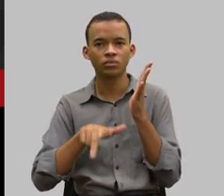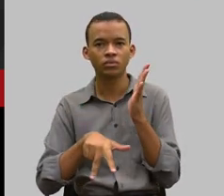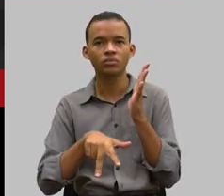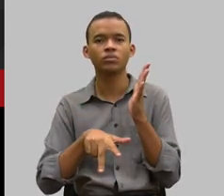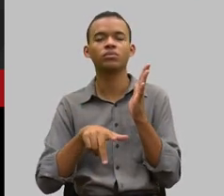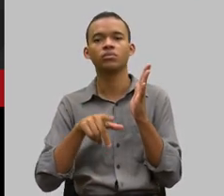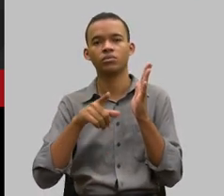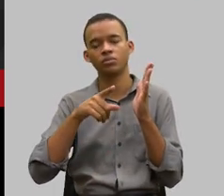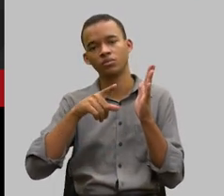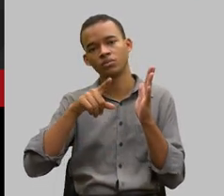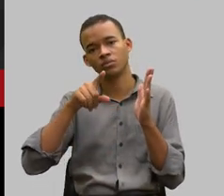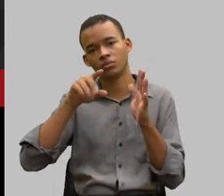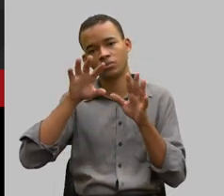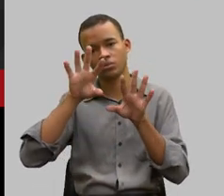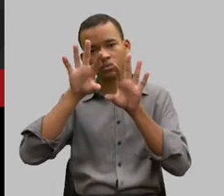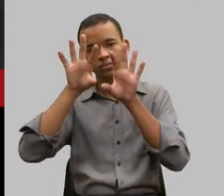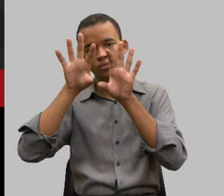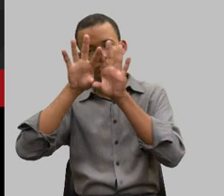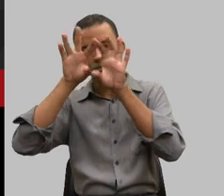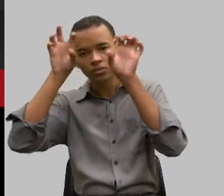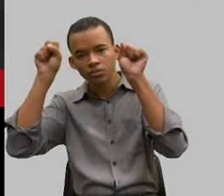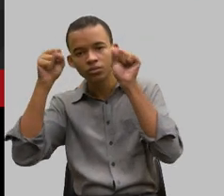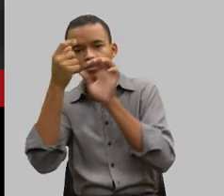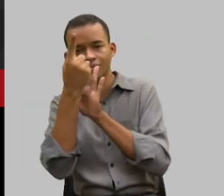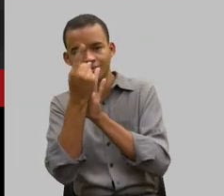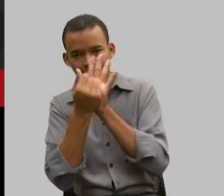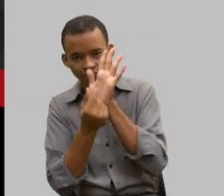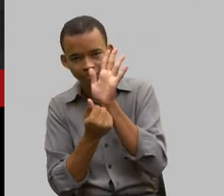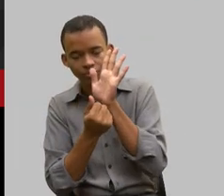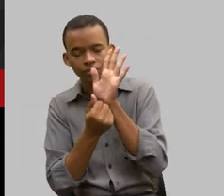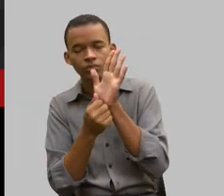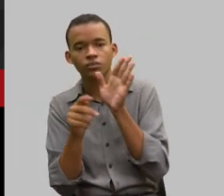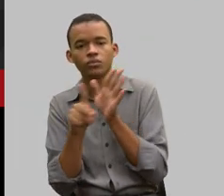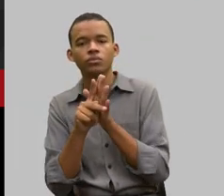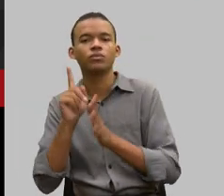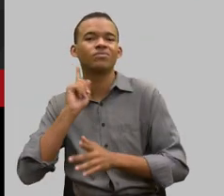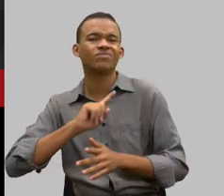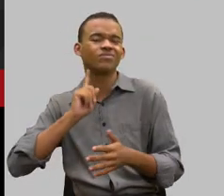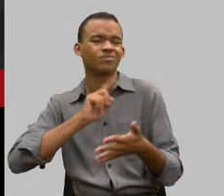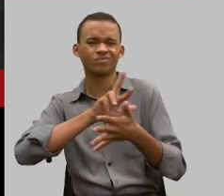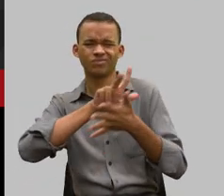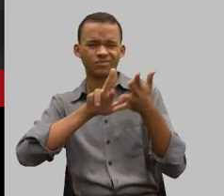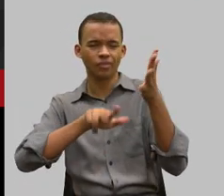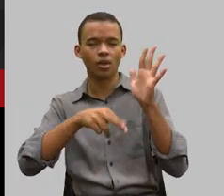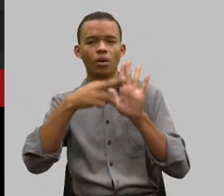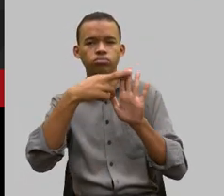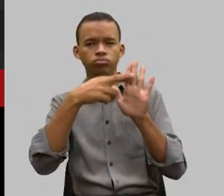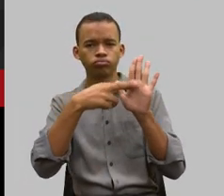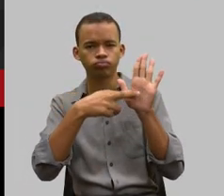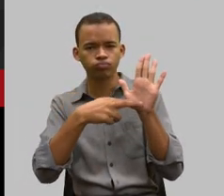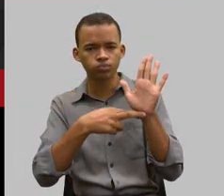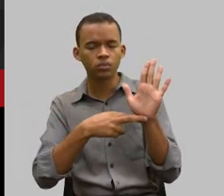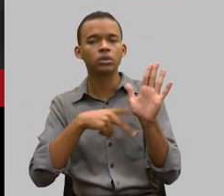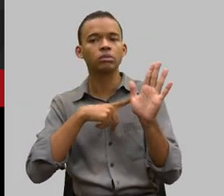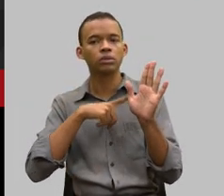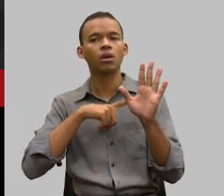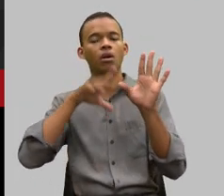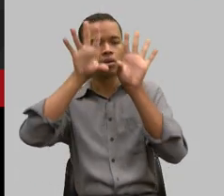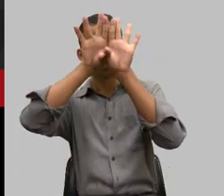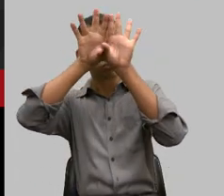Tribunal de Contas do Estado entre outras E aí olha o tanto de instâncias que T que